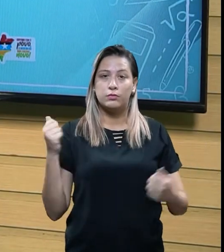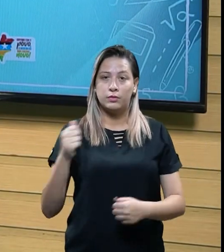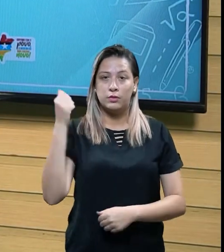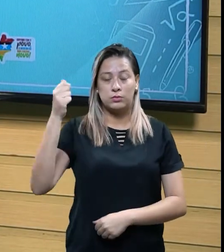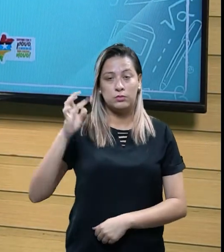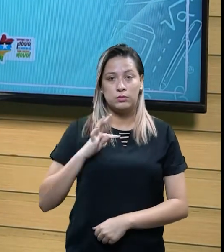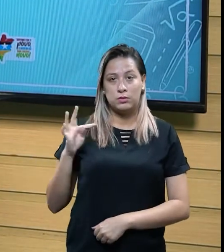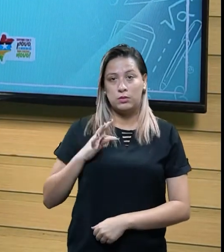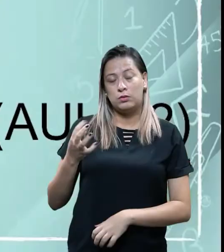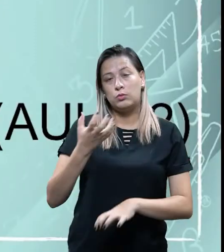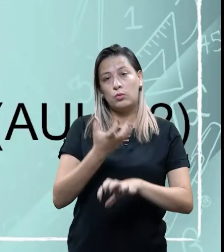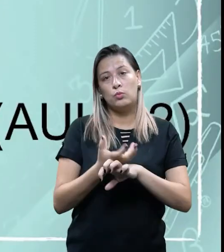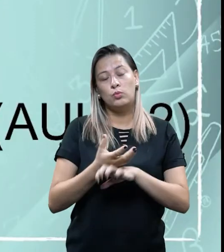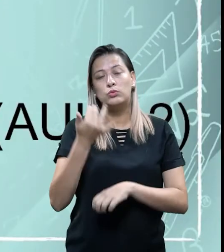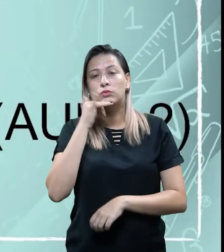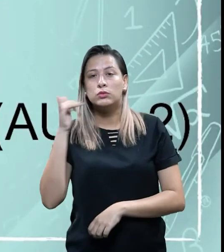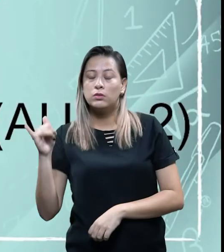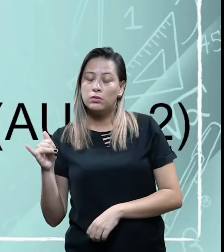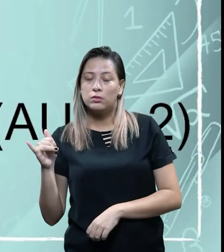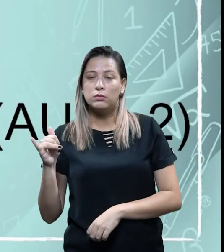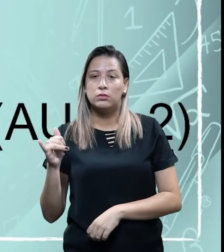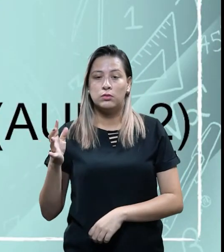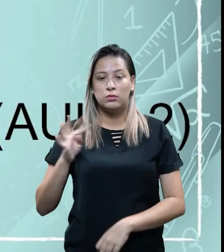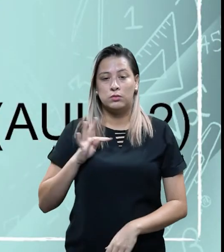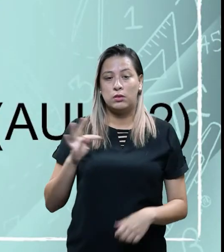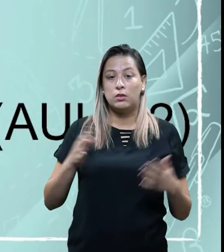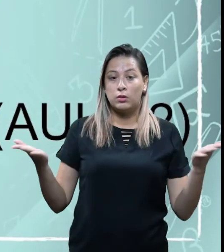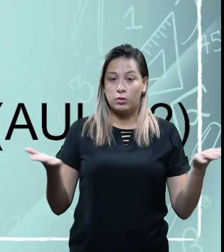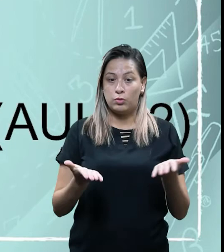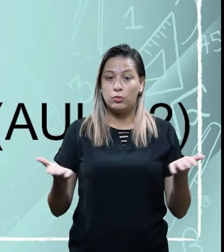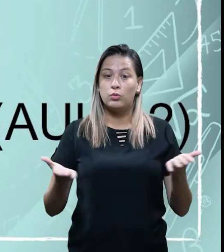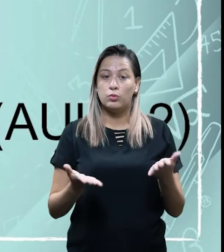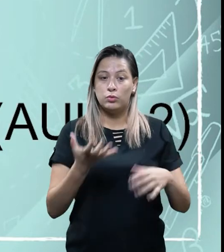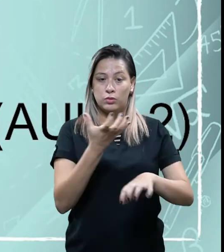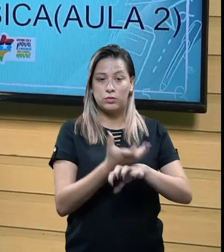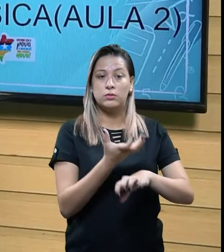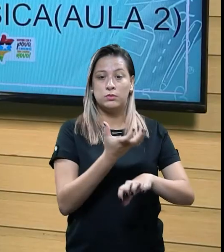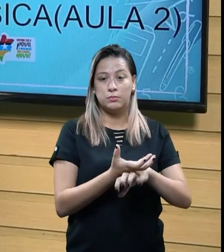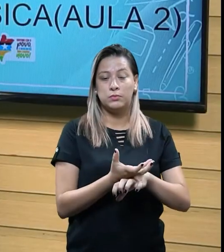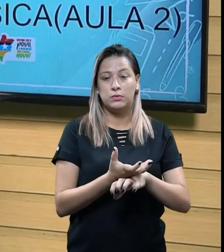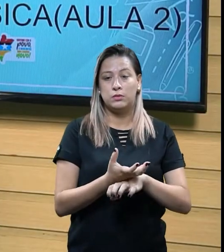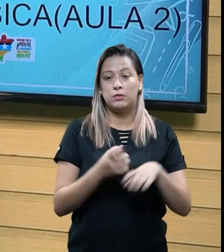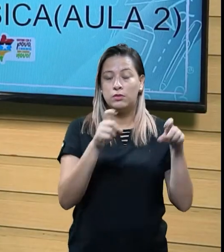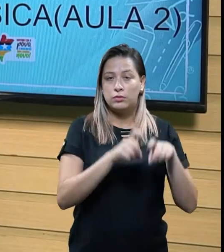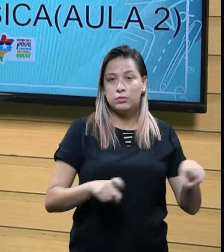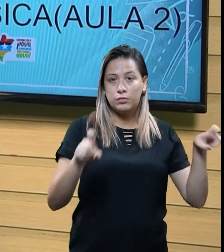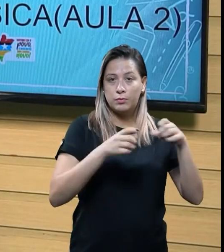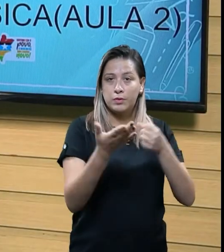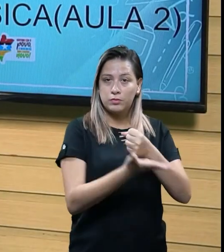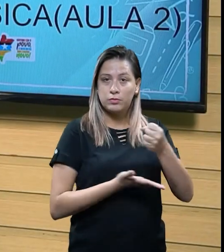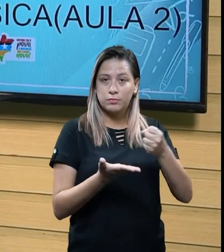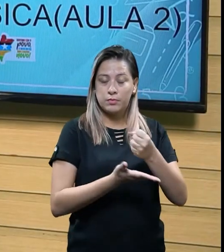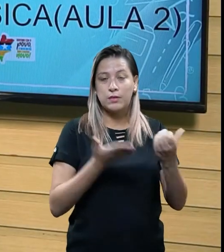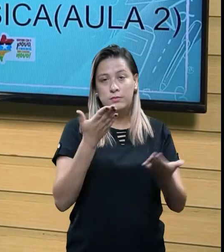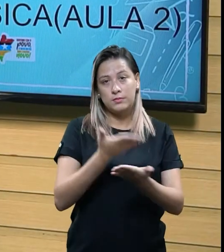de Informática Básica. Hoje daremos início à nossa aula 2, dando continuidade ao